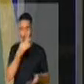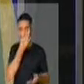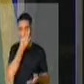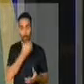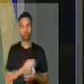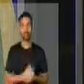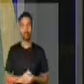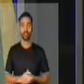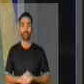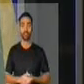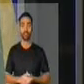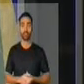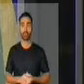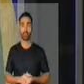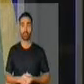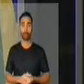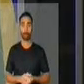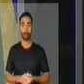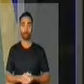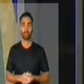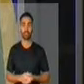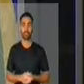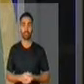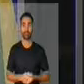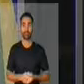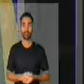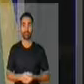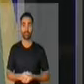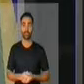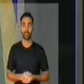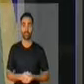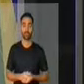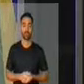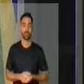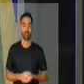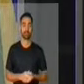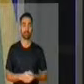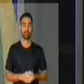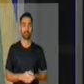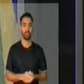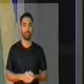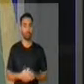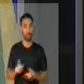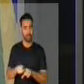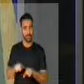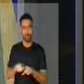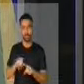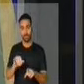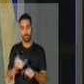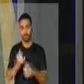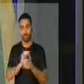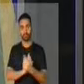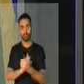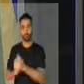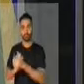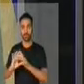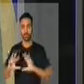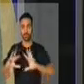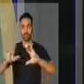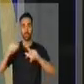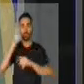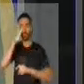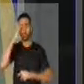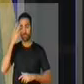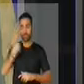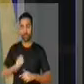presença nesse dia de hoje. E em nome de quem quero cumprimentar todos os presentes aqui